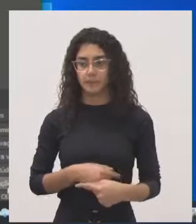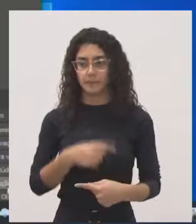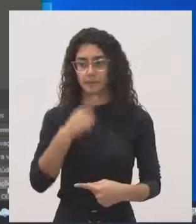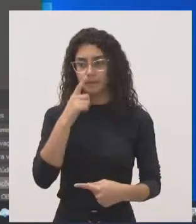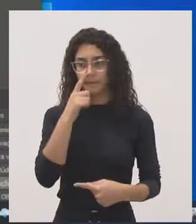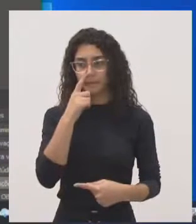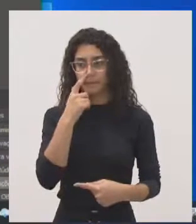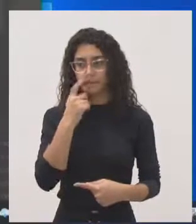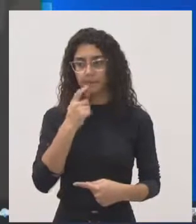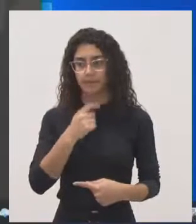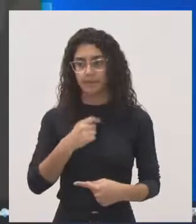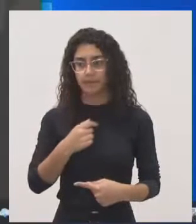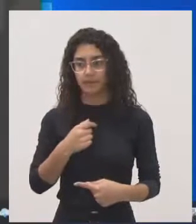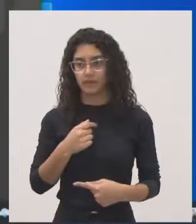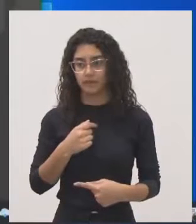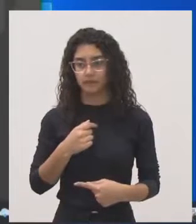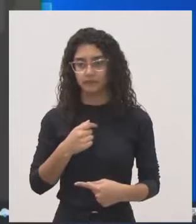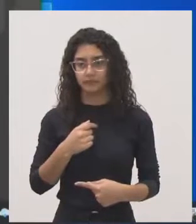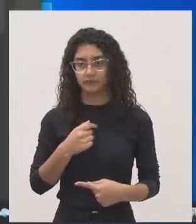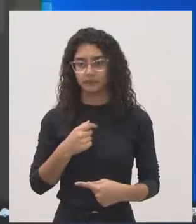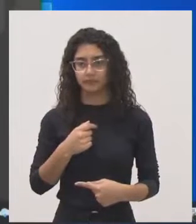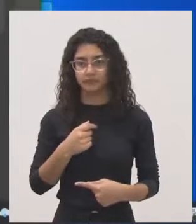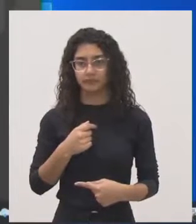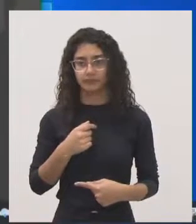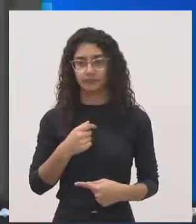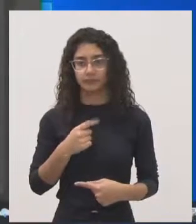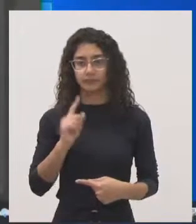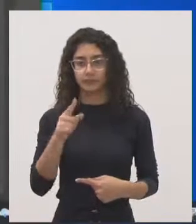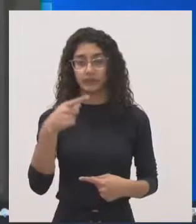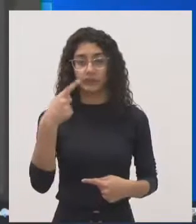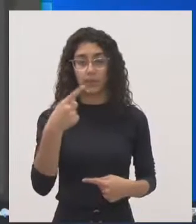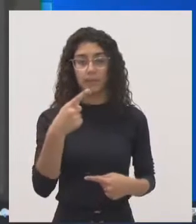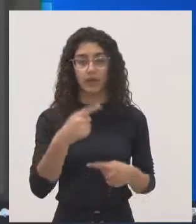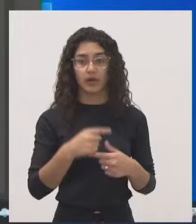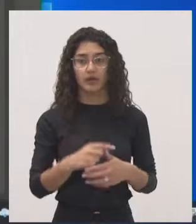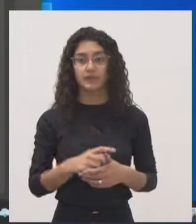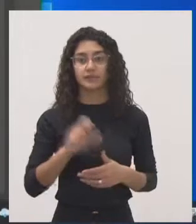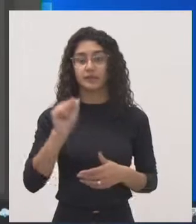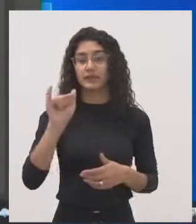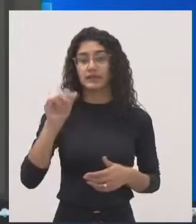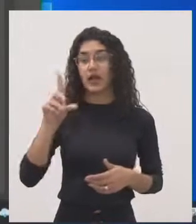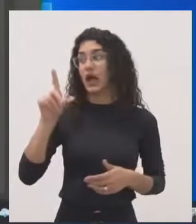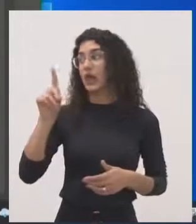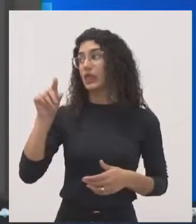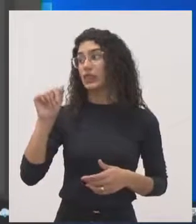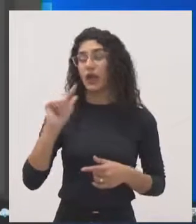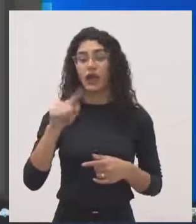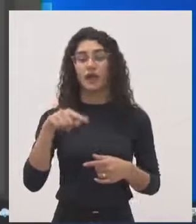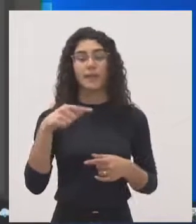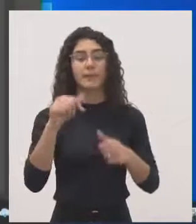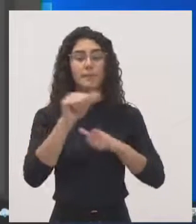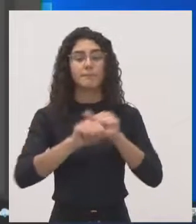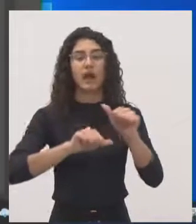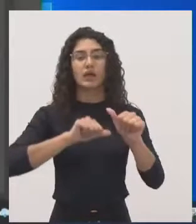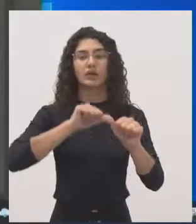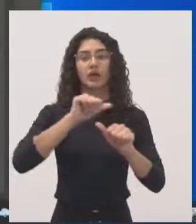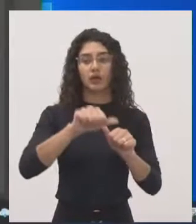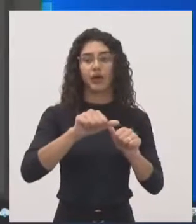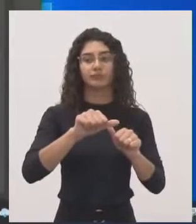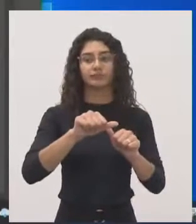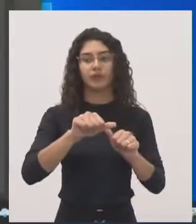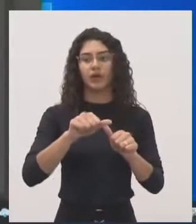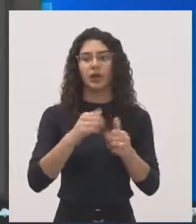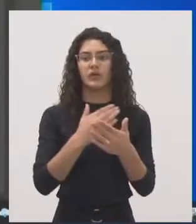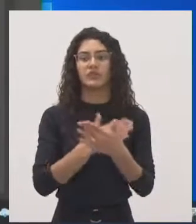direito, né, configurações, você vai vir em saída e você vai mudar aqui, ó, formato